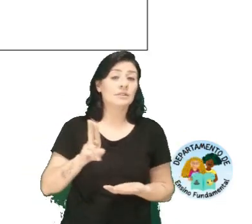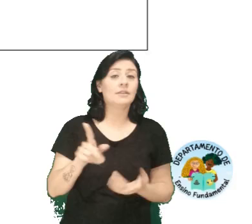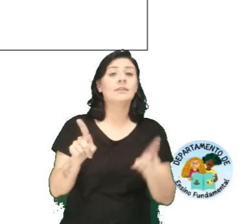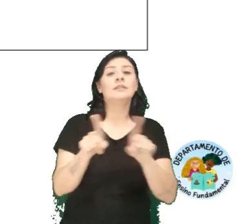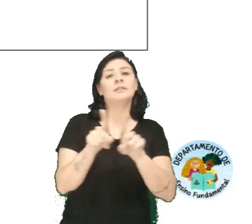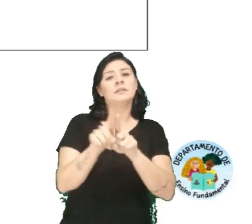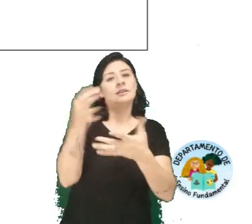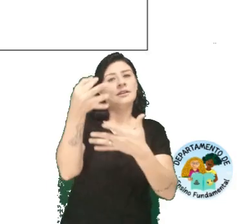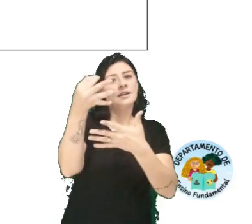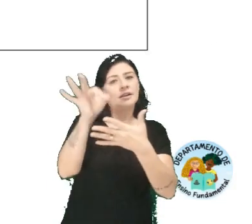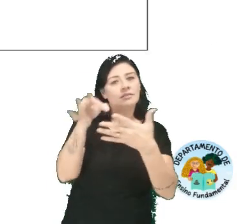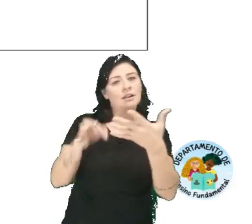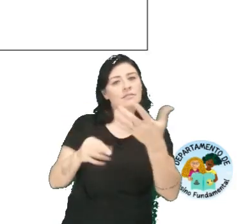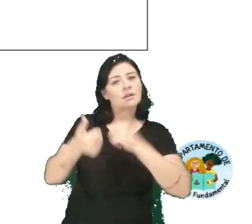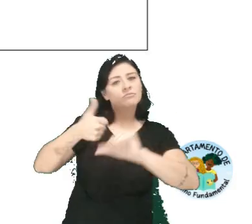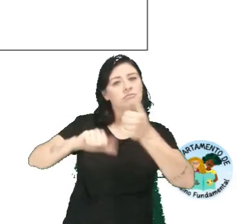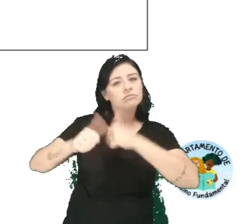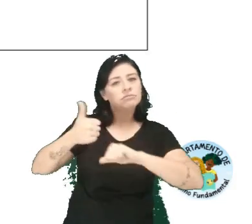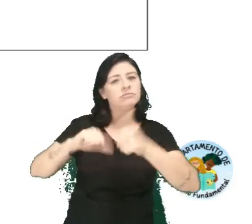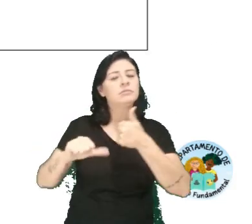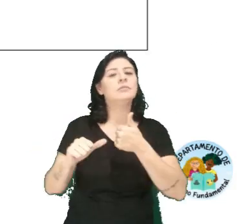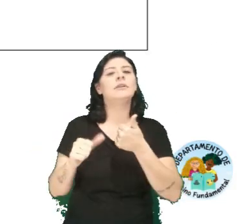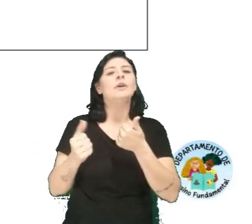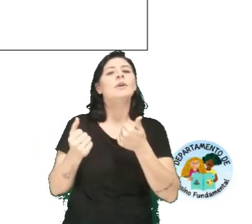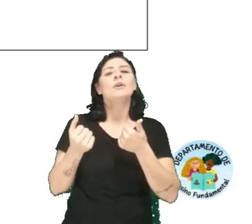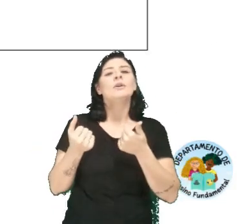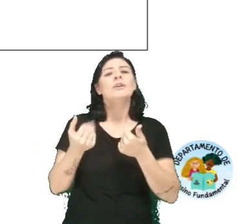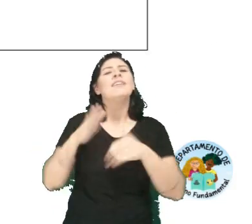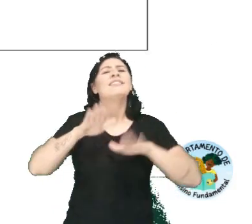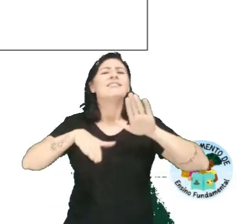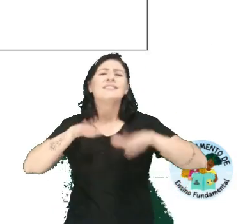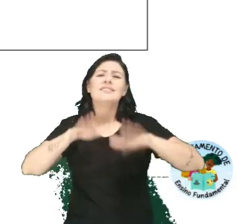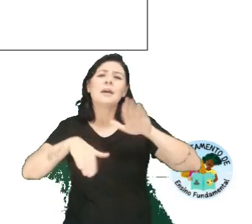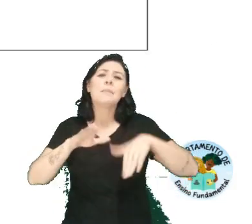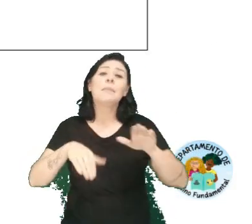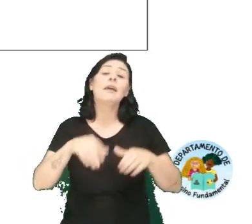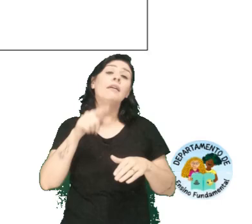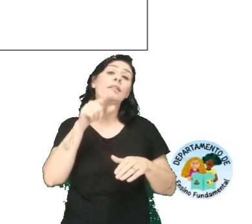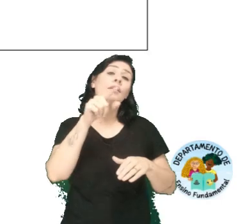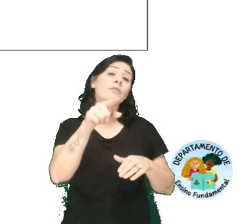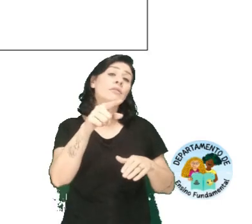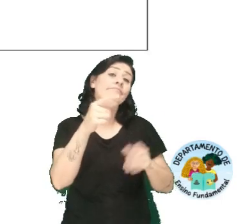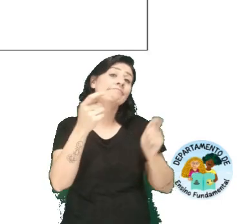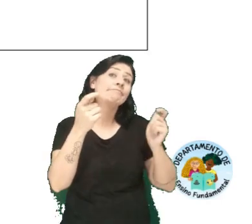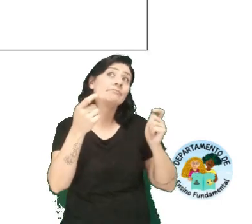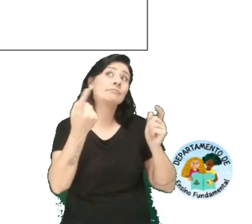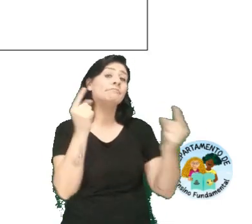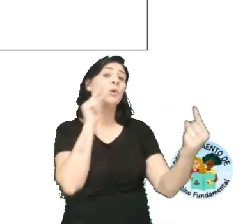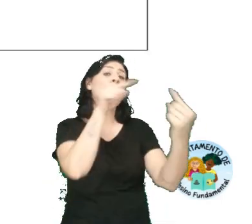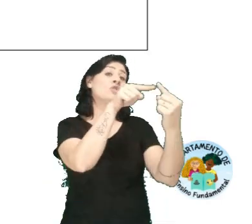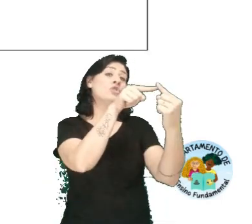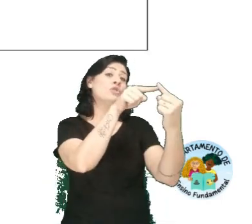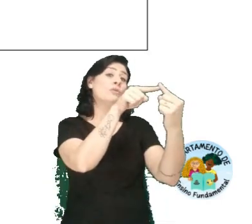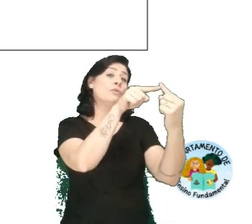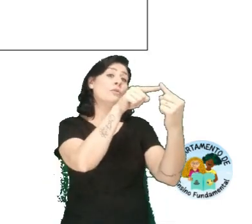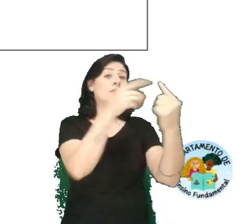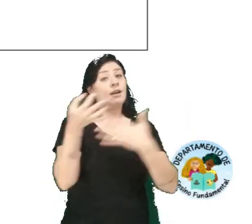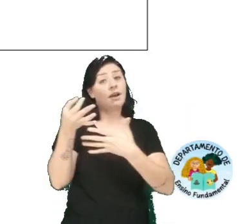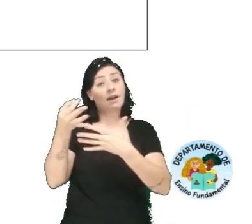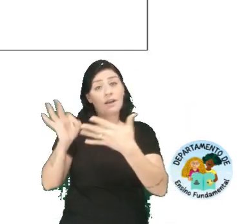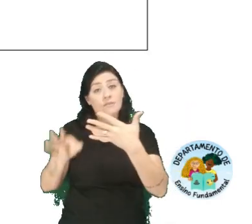a avaliação e critérios avaliativos depende muito do que você colocar ali como objetivo de